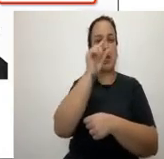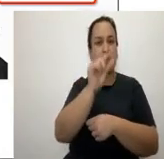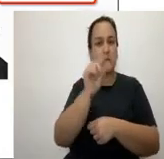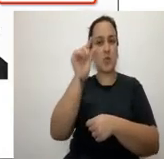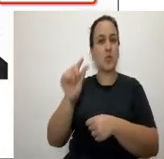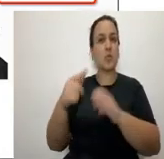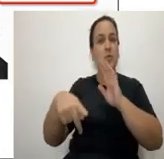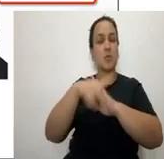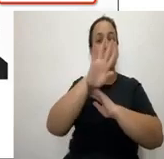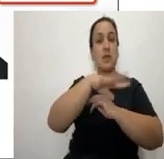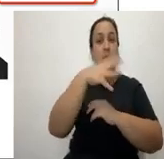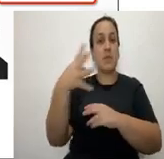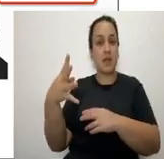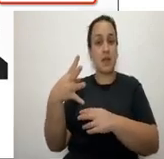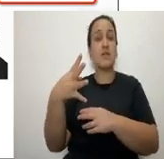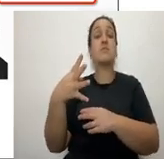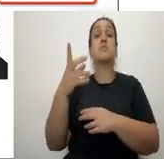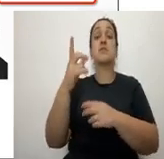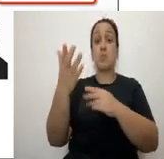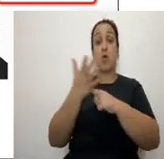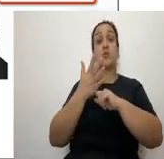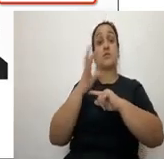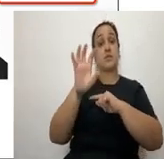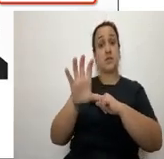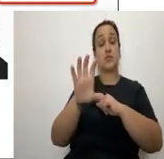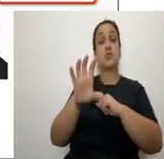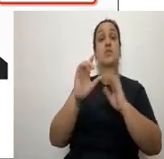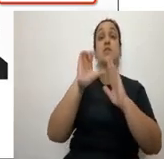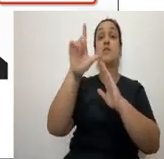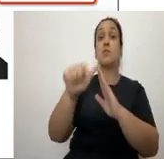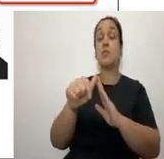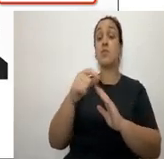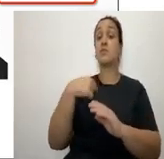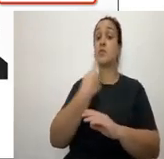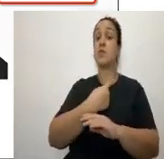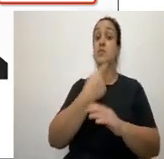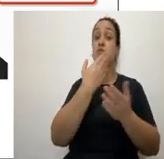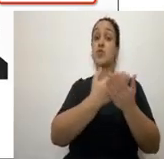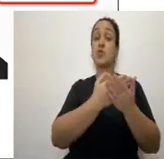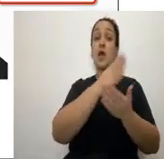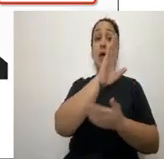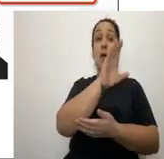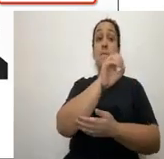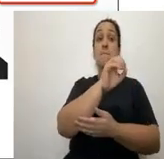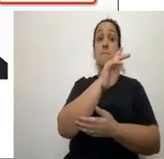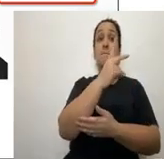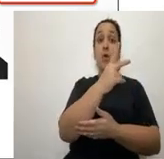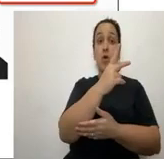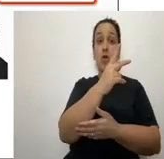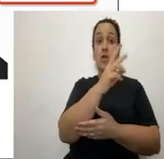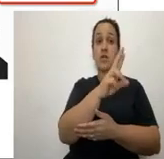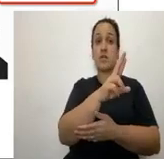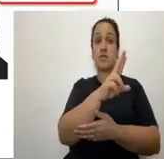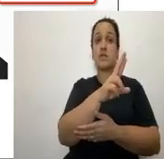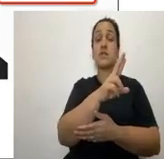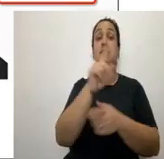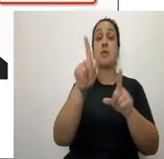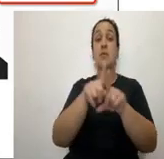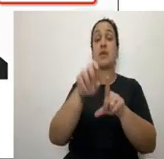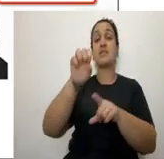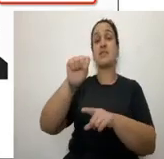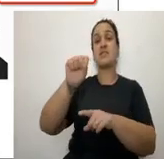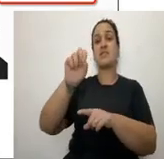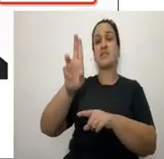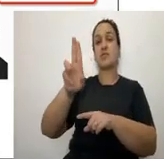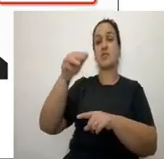carbono 13 que têm massa diferente, mas ambos são o mesmo elemento. Depois a gente passa então para Bohr e